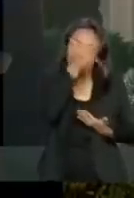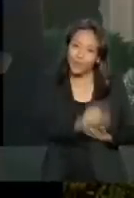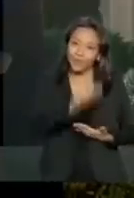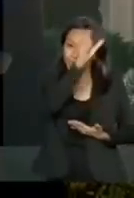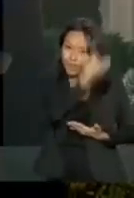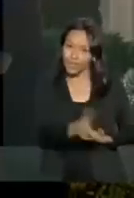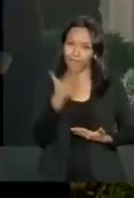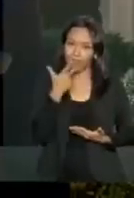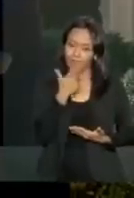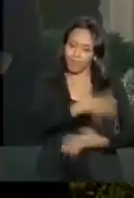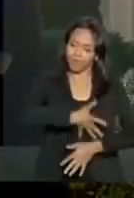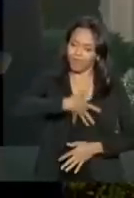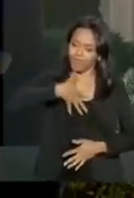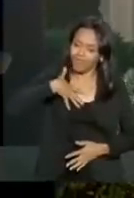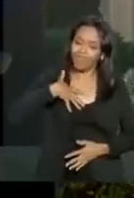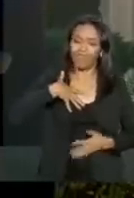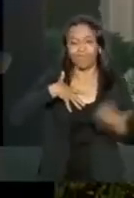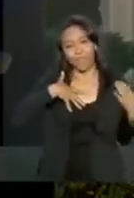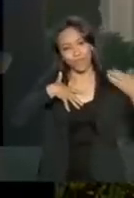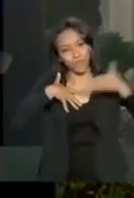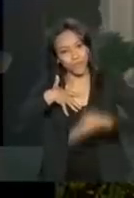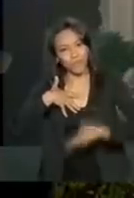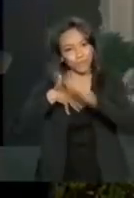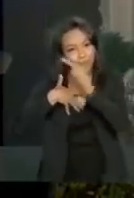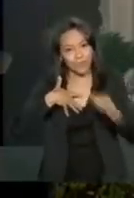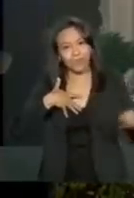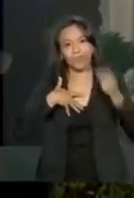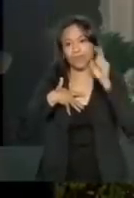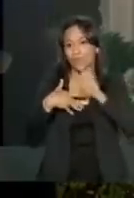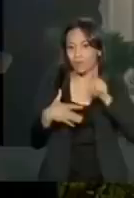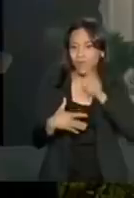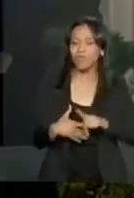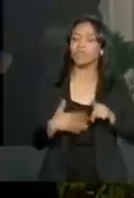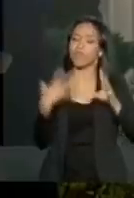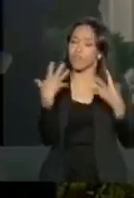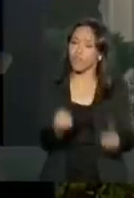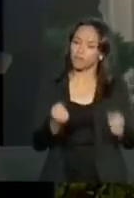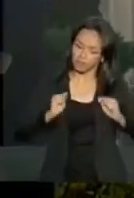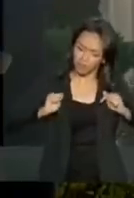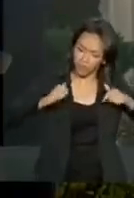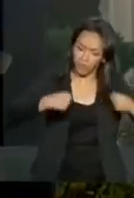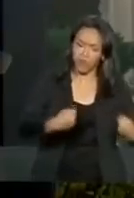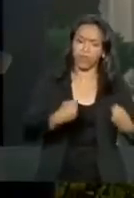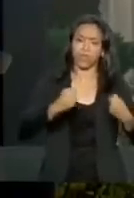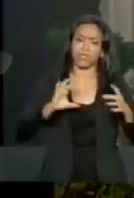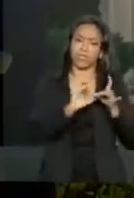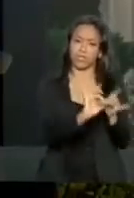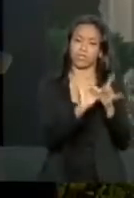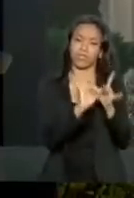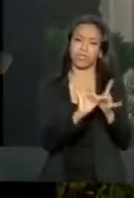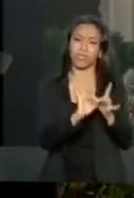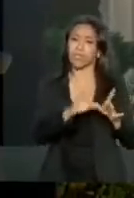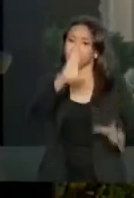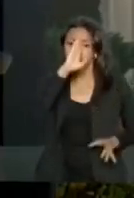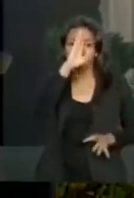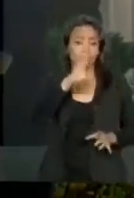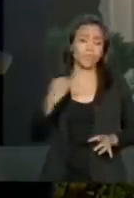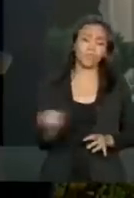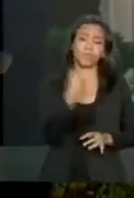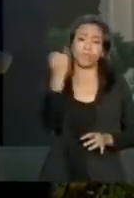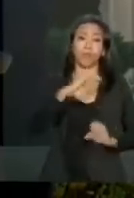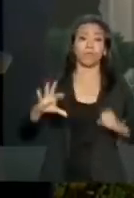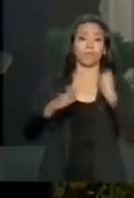pela honra que nos oferece com a sua visita. Vamos fortalecer nossos vínculos, o que é essencial para a segurança